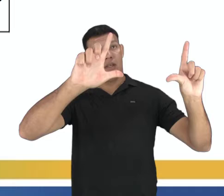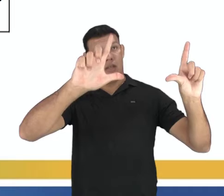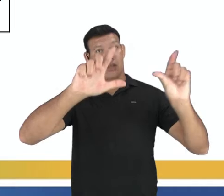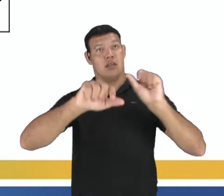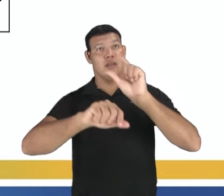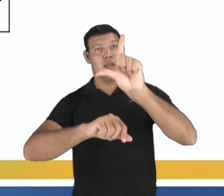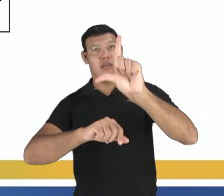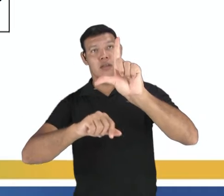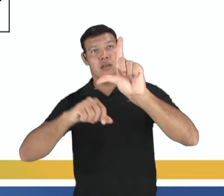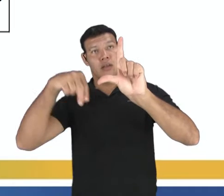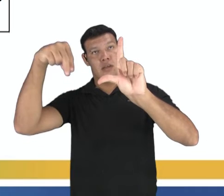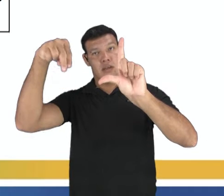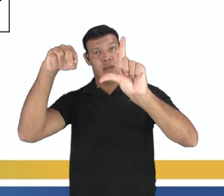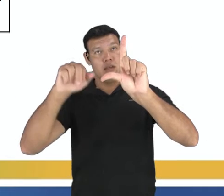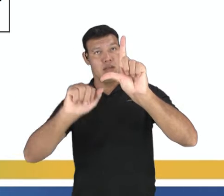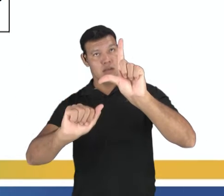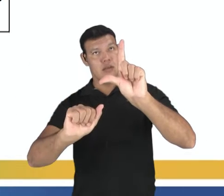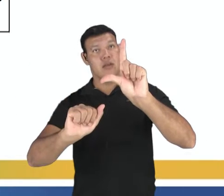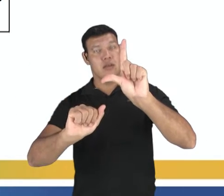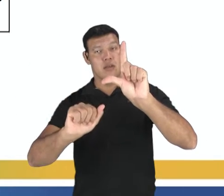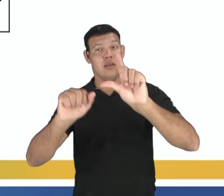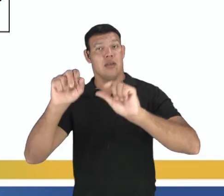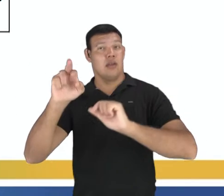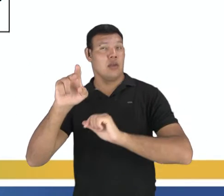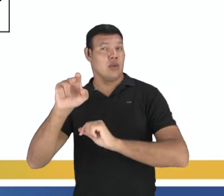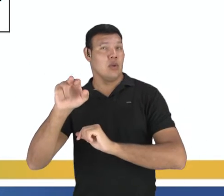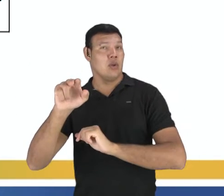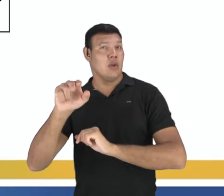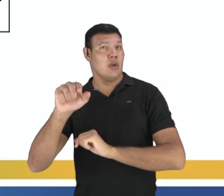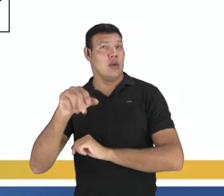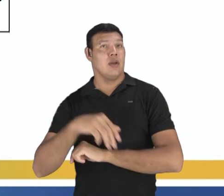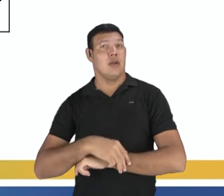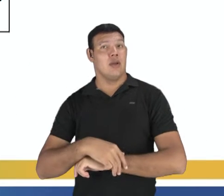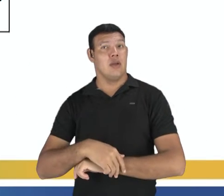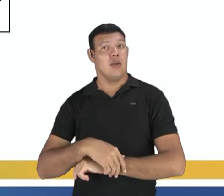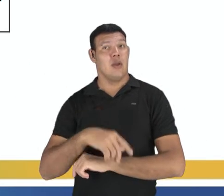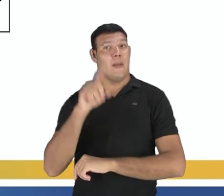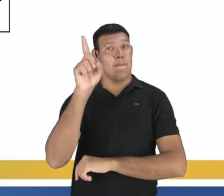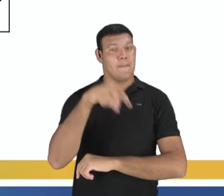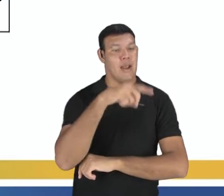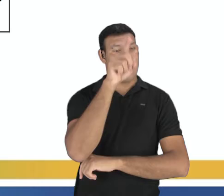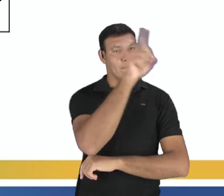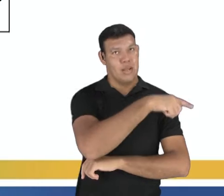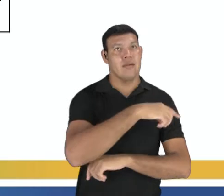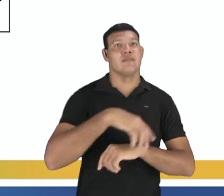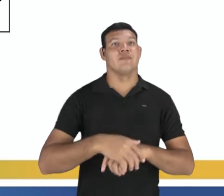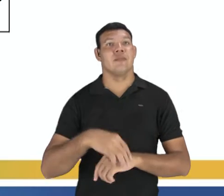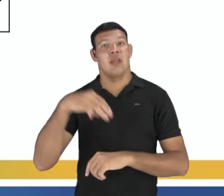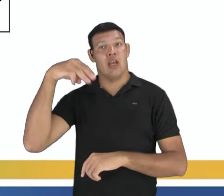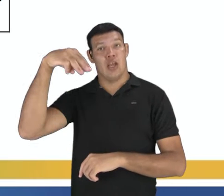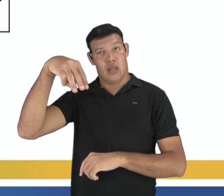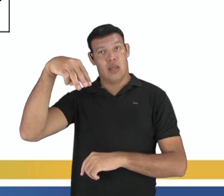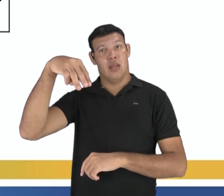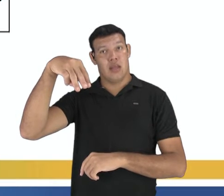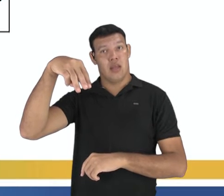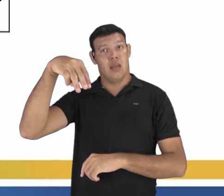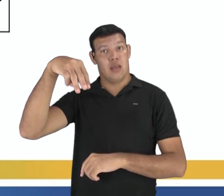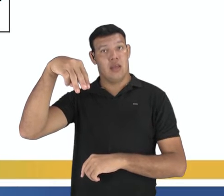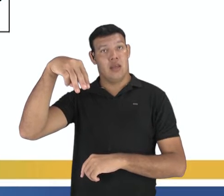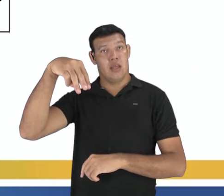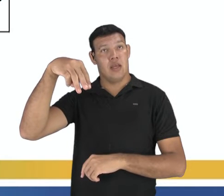de n na base A. Isso implica dizer, anulando os logaritmos, que o meu m